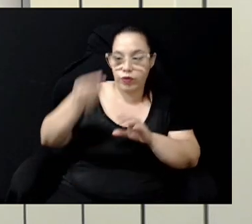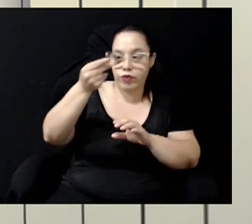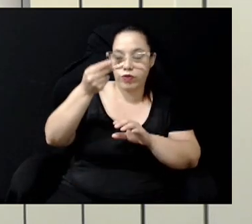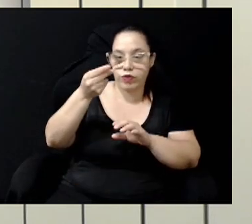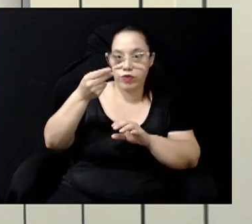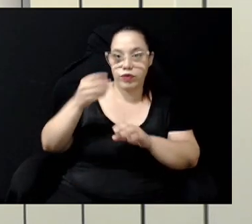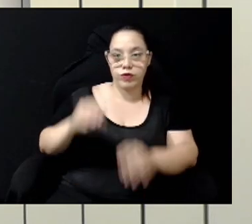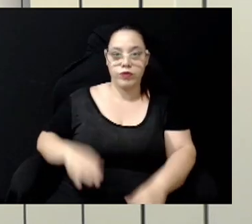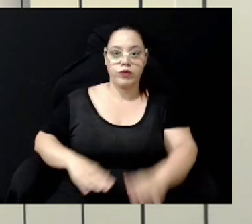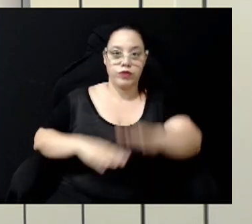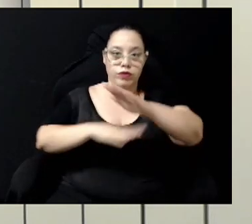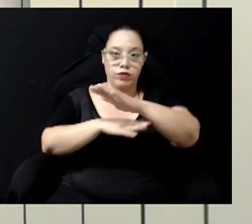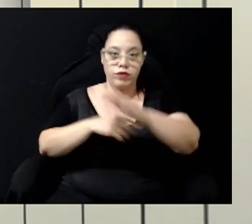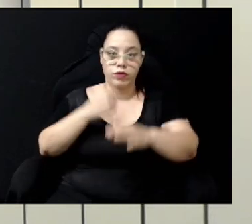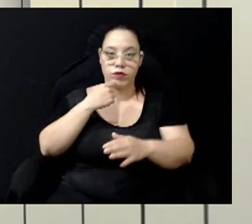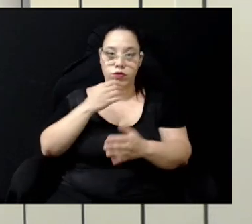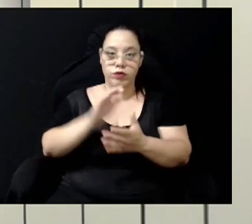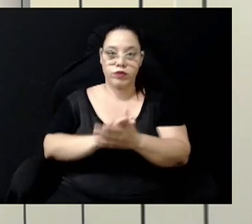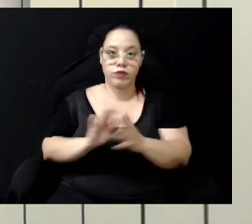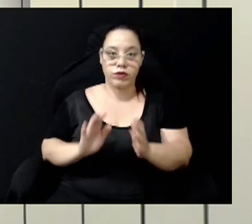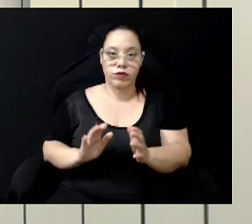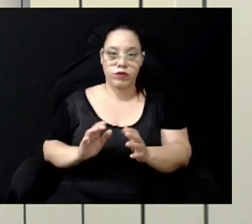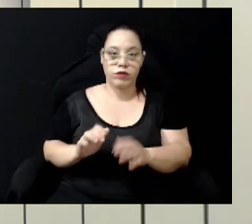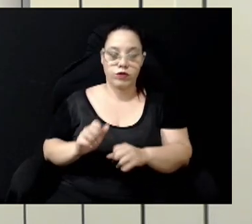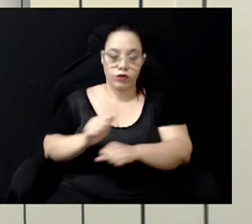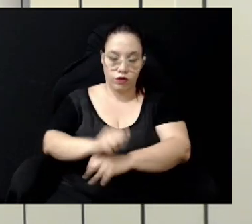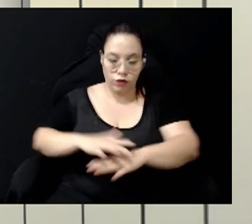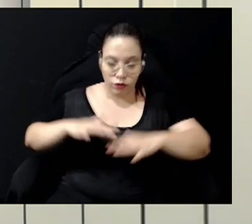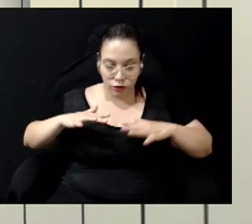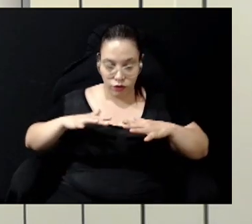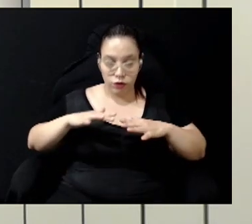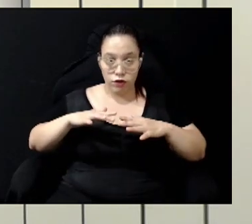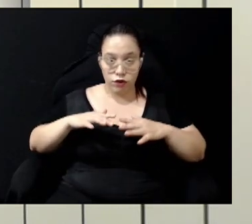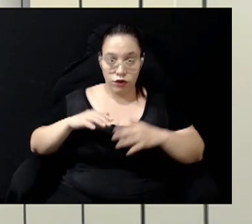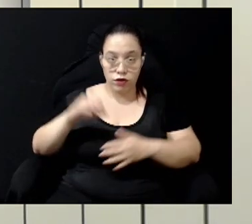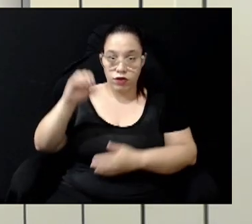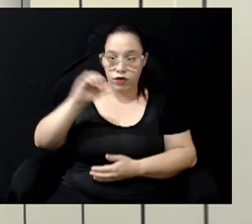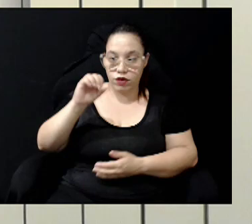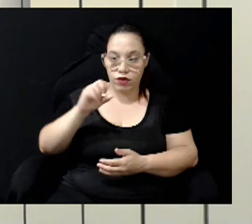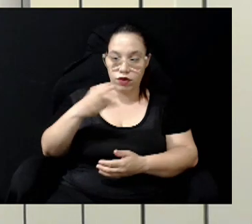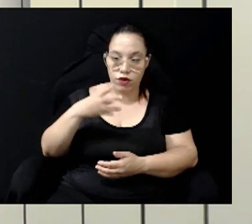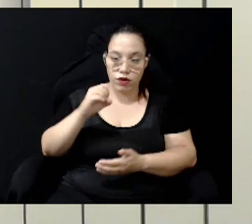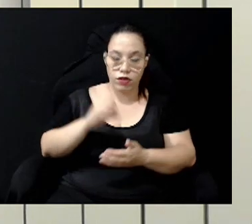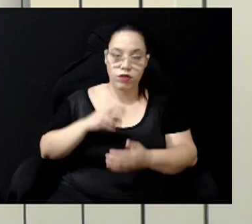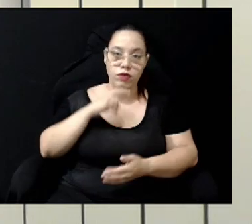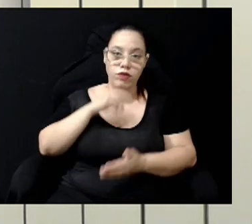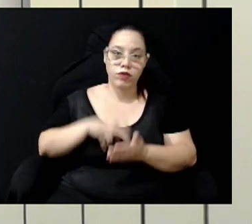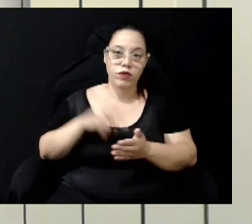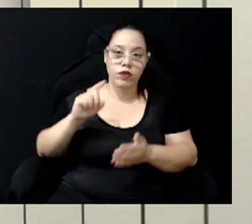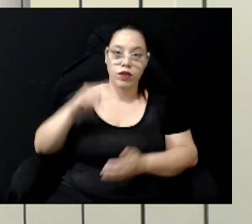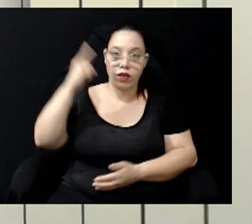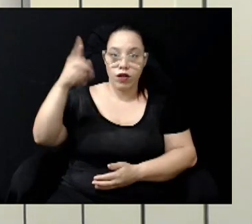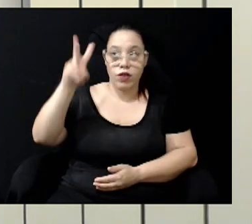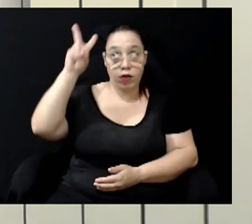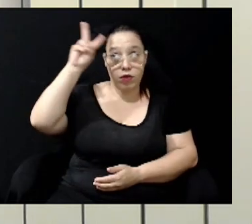Municipal de Campinas realiza audiência pública a partir das 9h30 da manhã, na próxima segunda-feira,